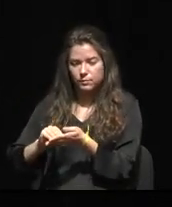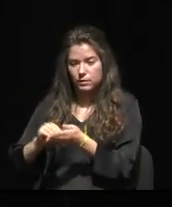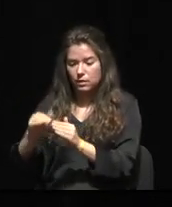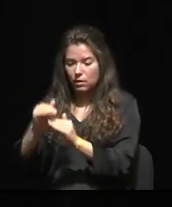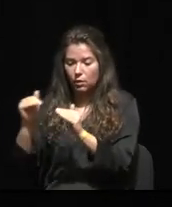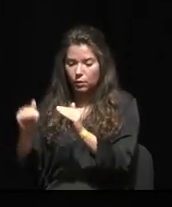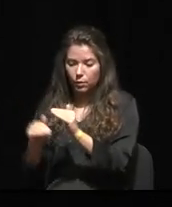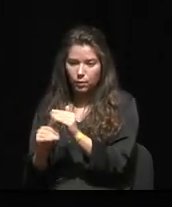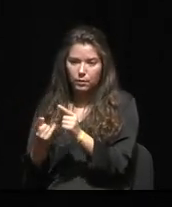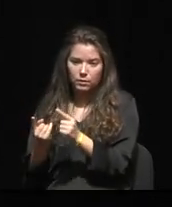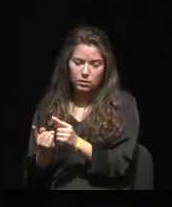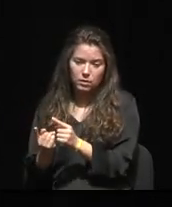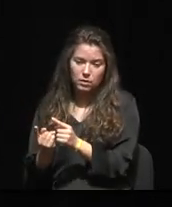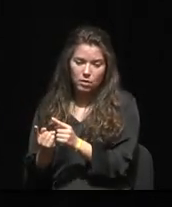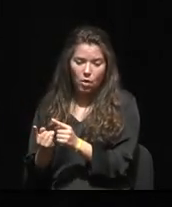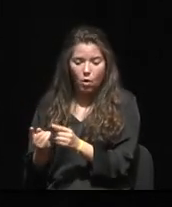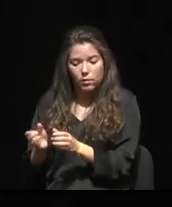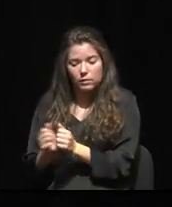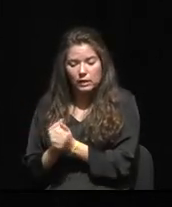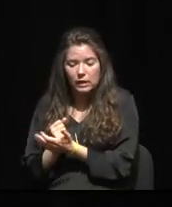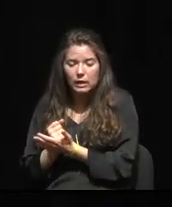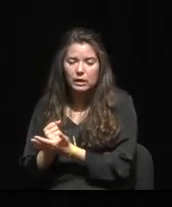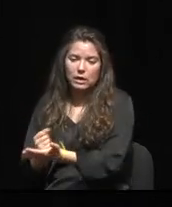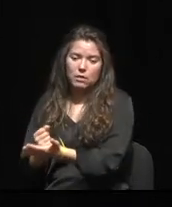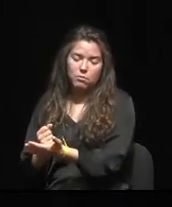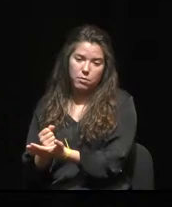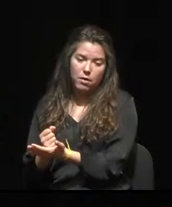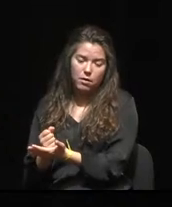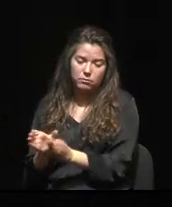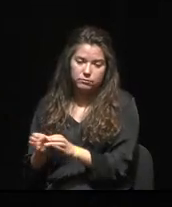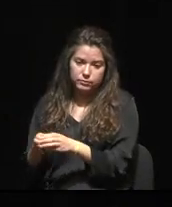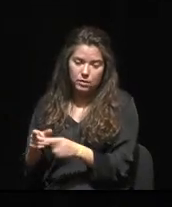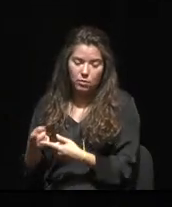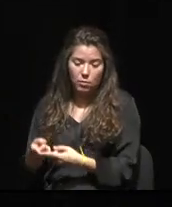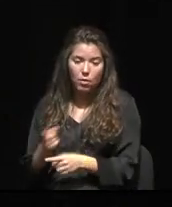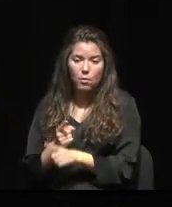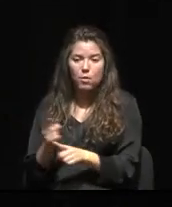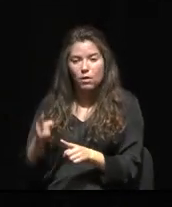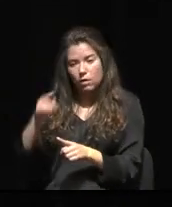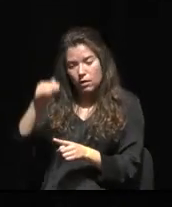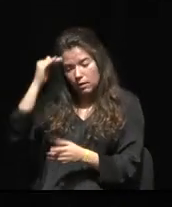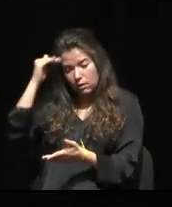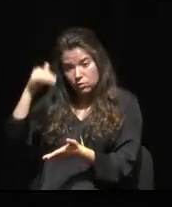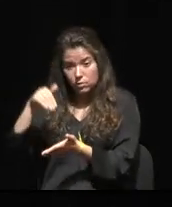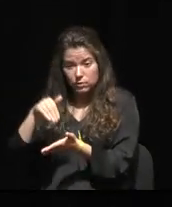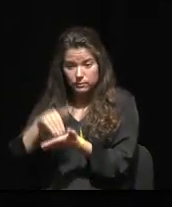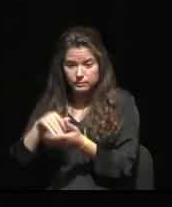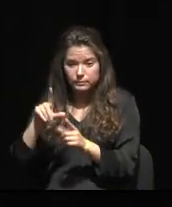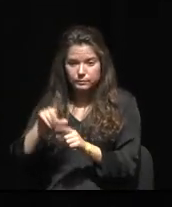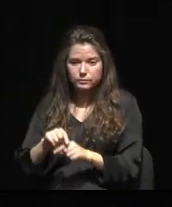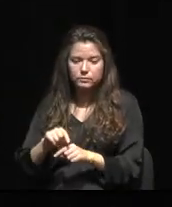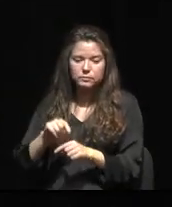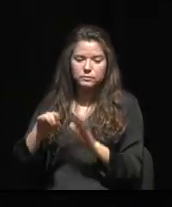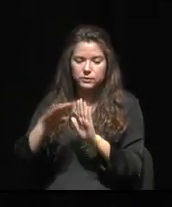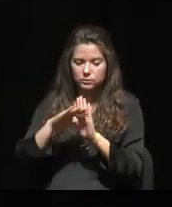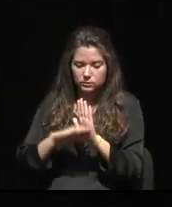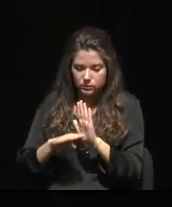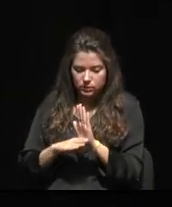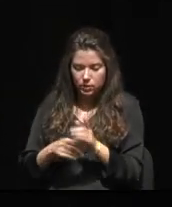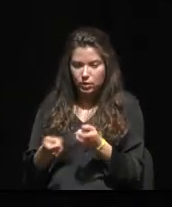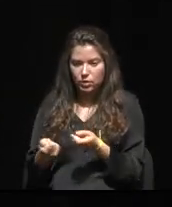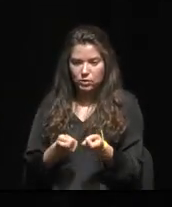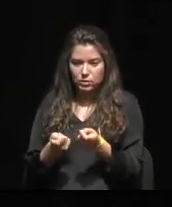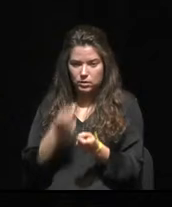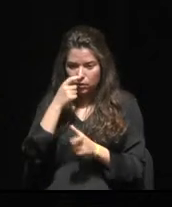subunidade orgânica ou equipa de suporte por cujos resultados é responsável bem como atividades de programação e organização do